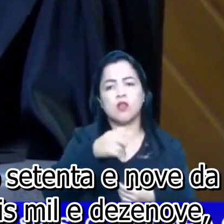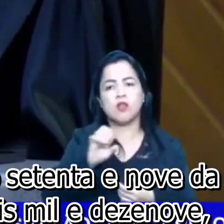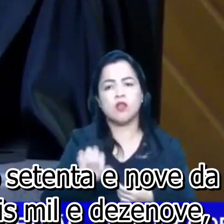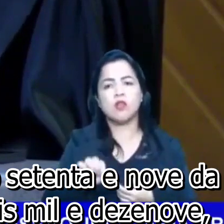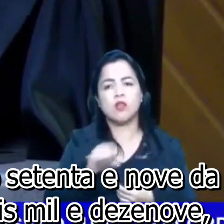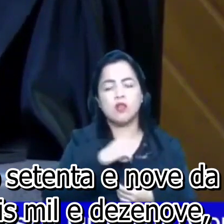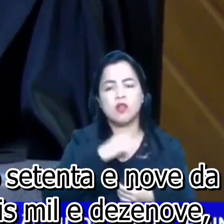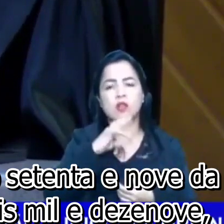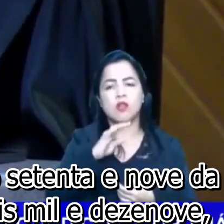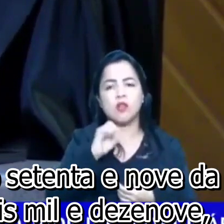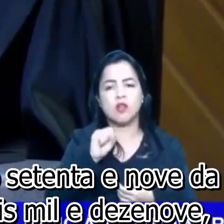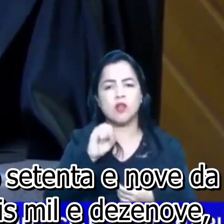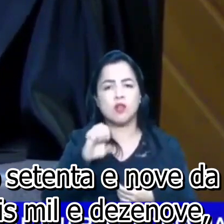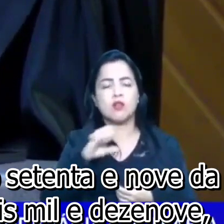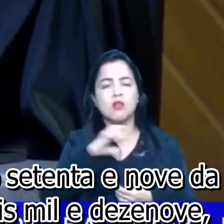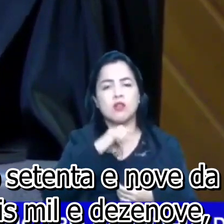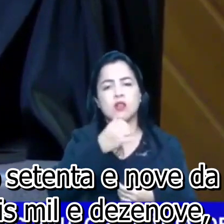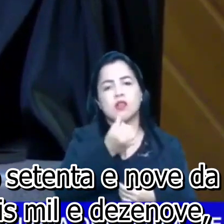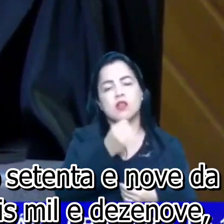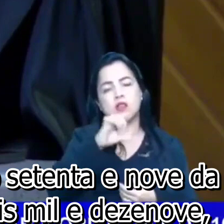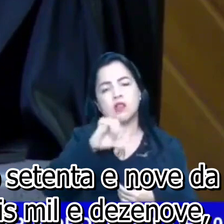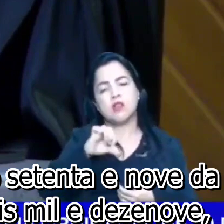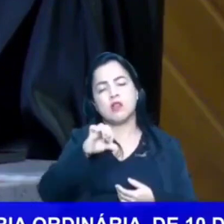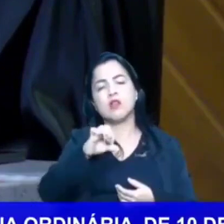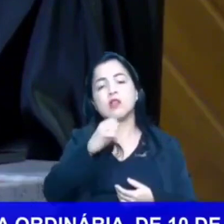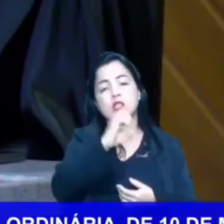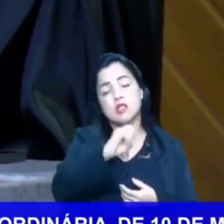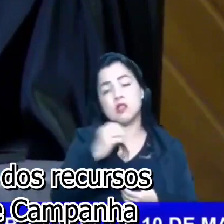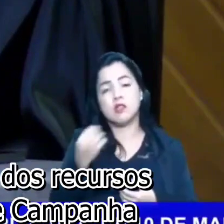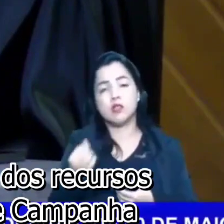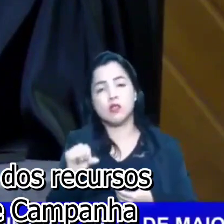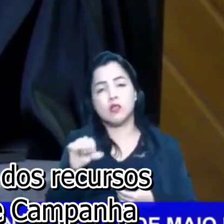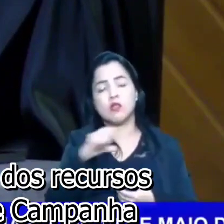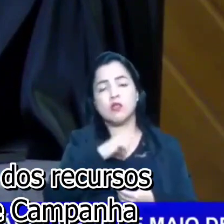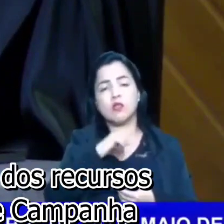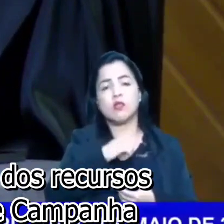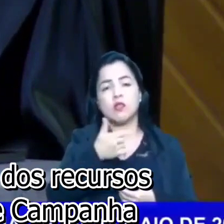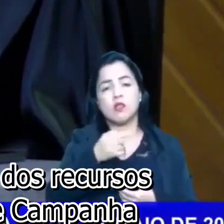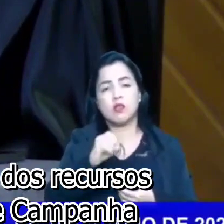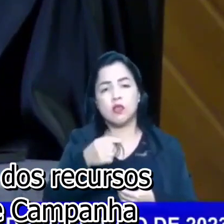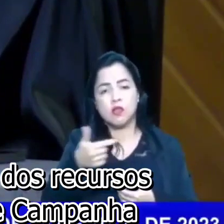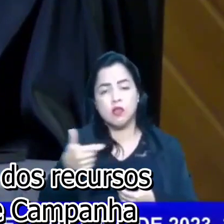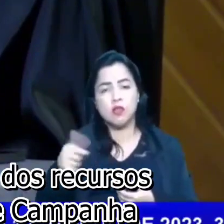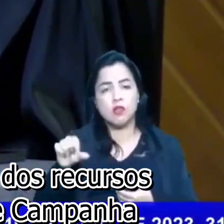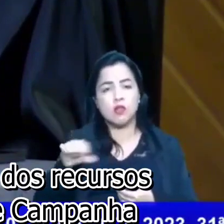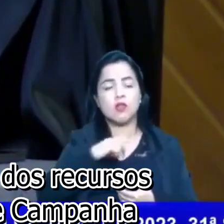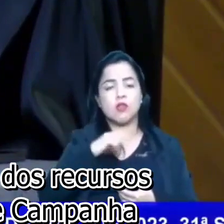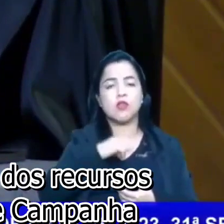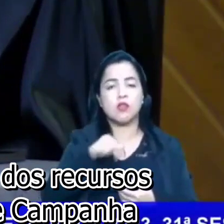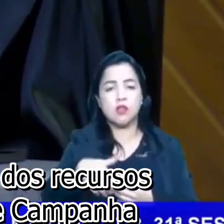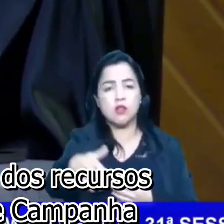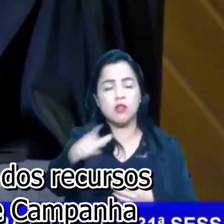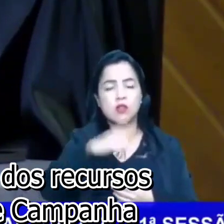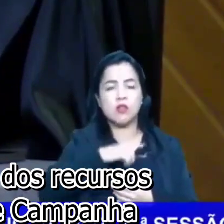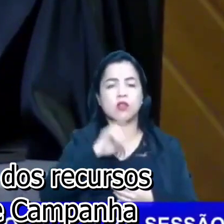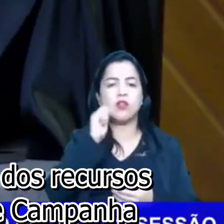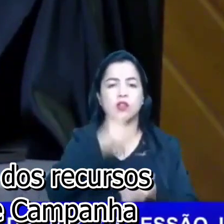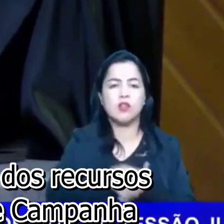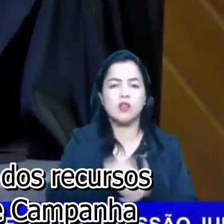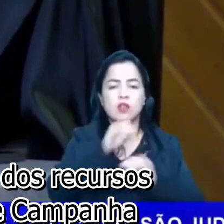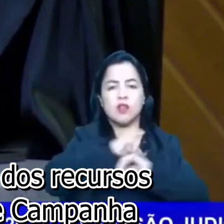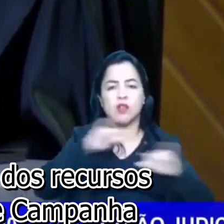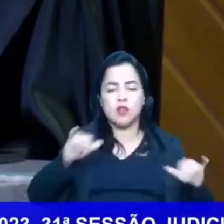Resolução do TSE 23.609 de 2019. Considerando que as irregularidades na utilização dos recursos oriundos do Fundo Especial de Financiamento de